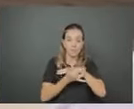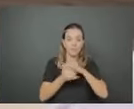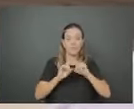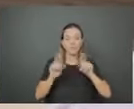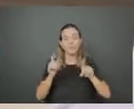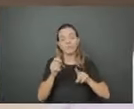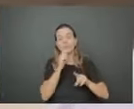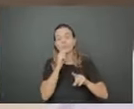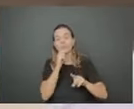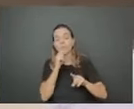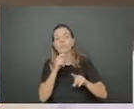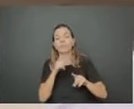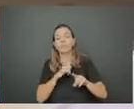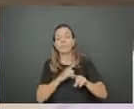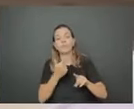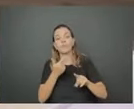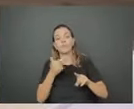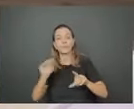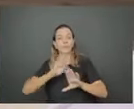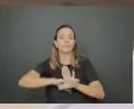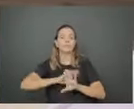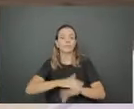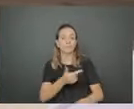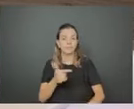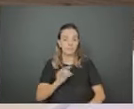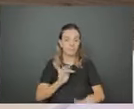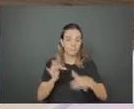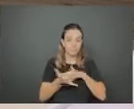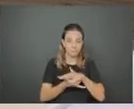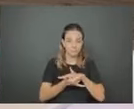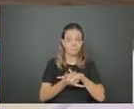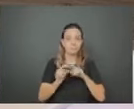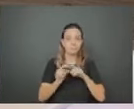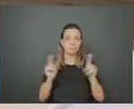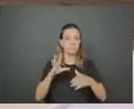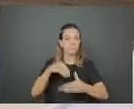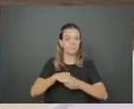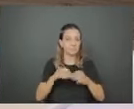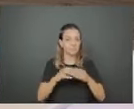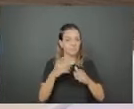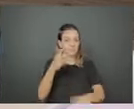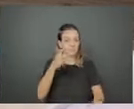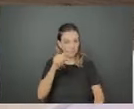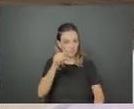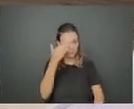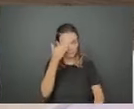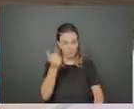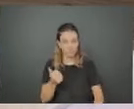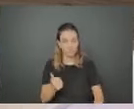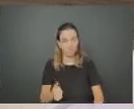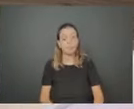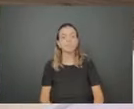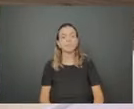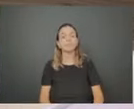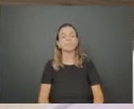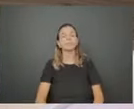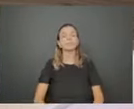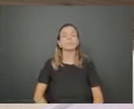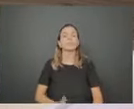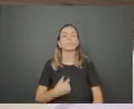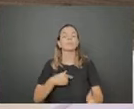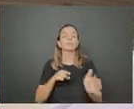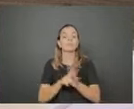estar acontecendo dentro da corporação. Então, eu queria saber da sua posição em relação a isso. 30 segundos, Fernando. Terminando aqui, pergunto também, qual